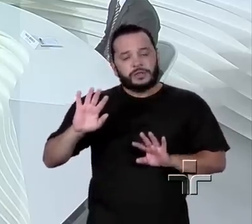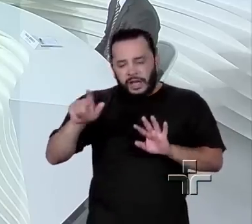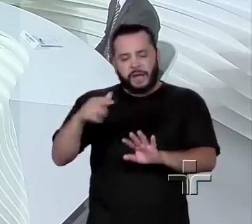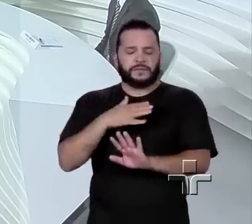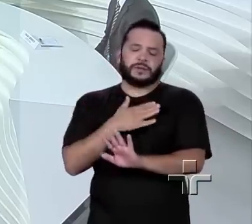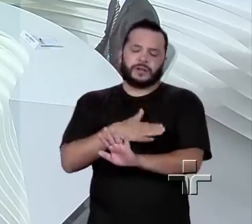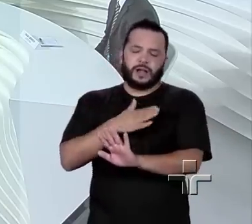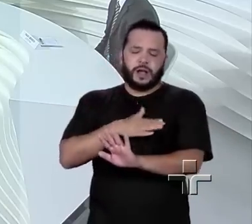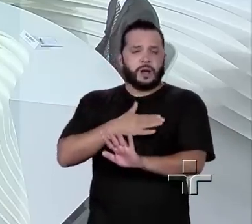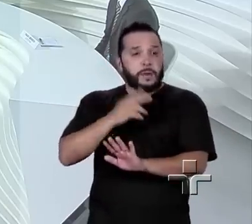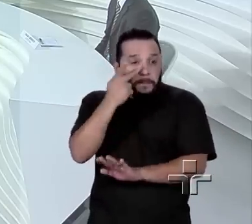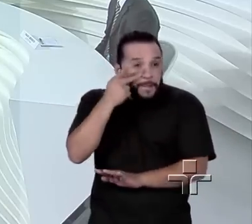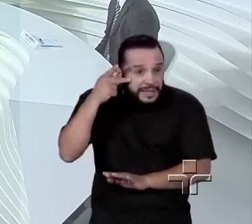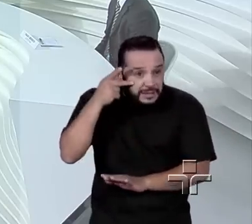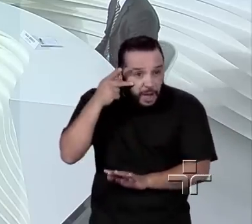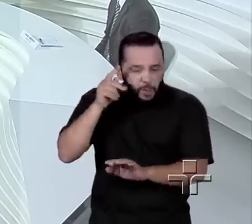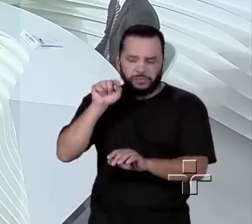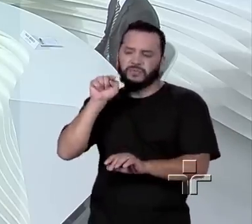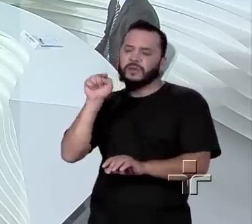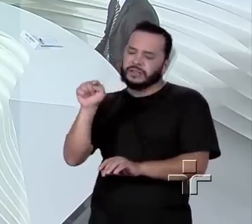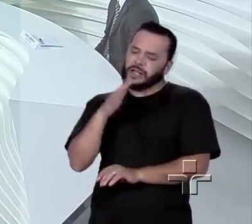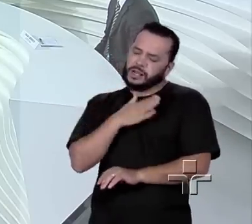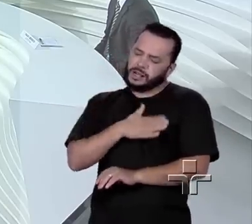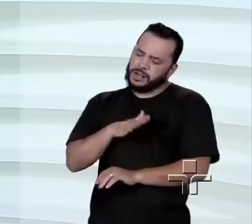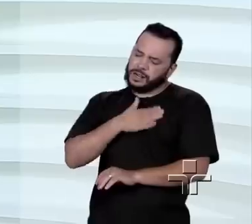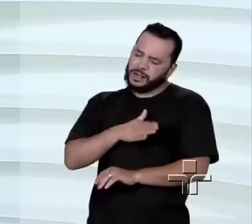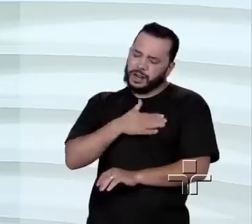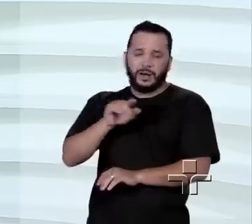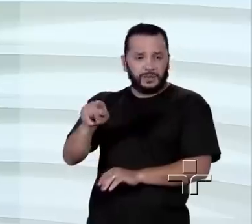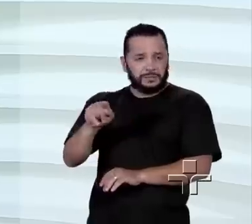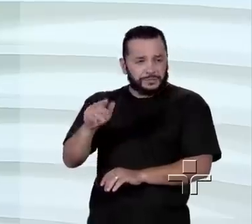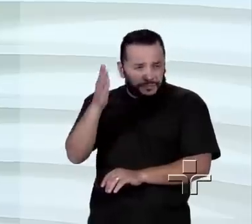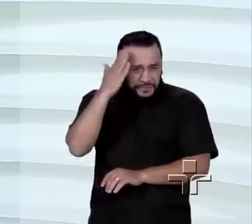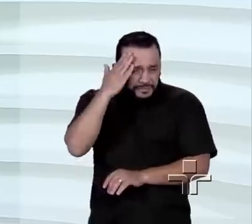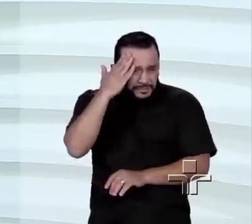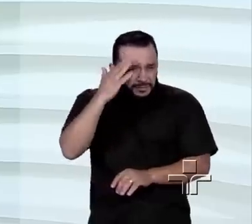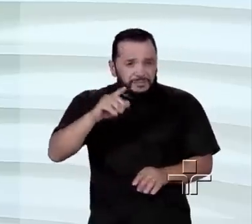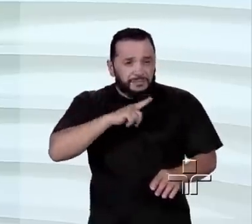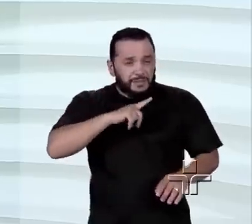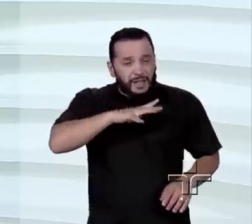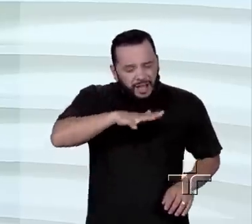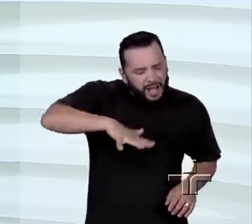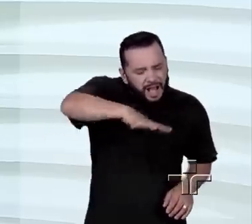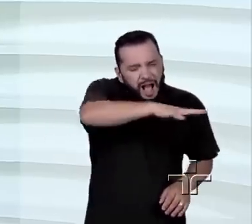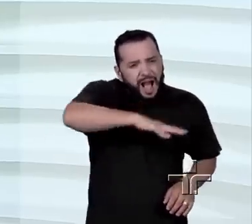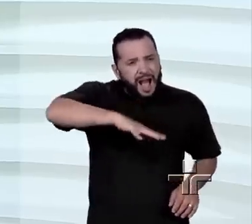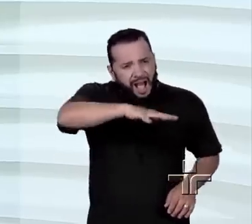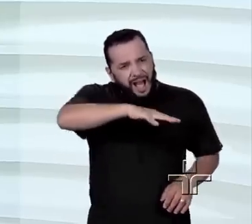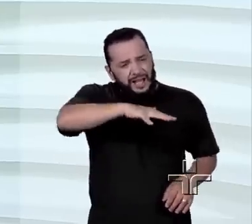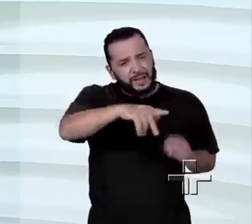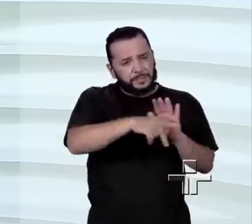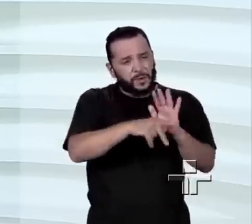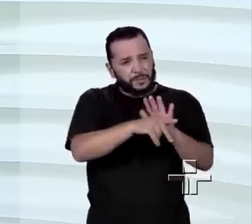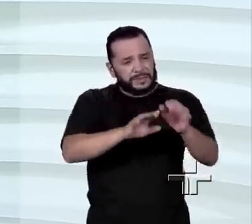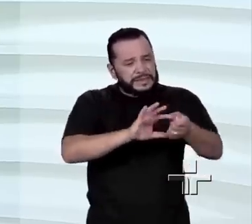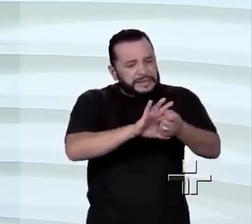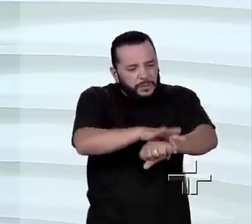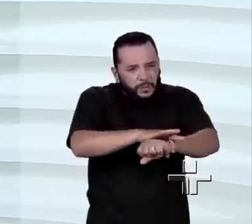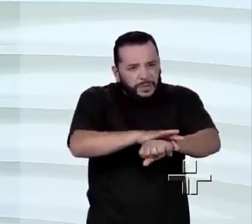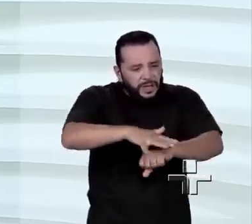Fica tranquilo. Nós só vamos tirar a segurança e o sistema prisional, vamos colocar isso na